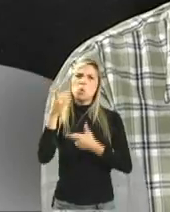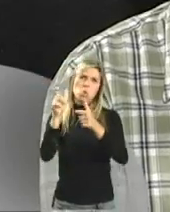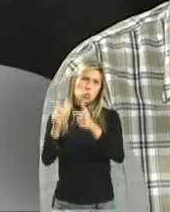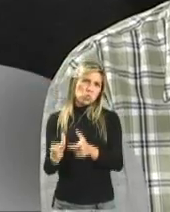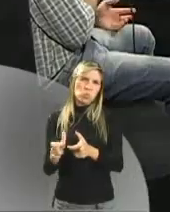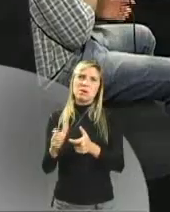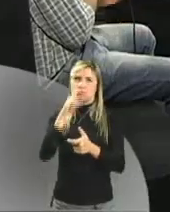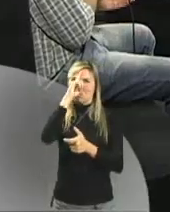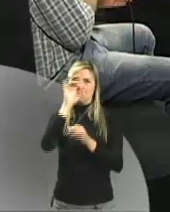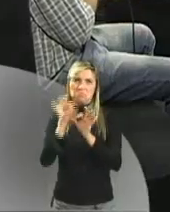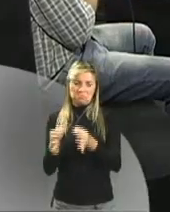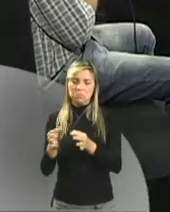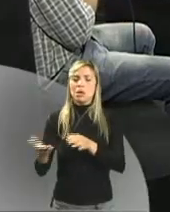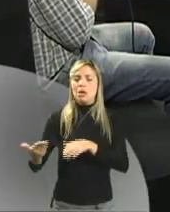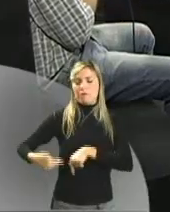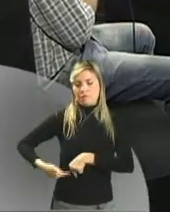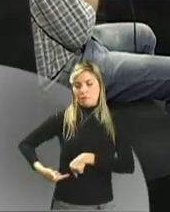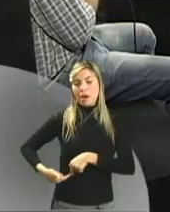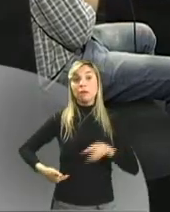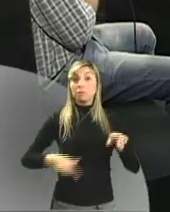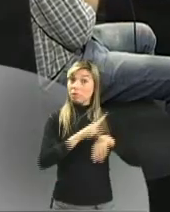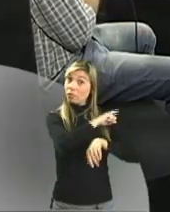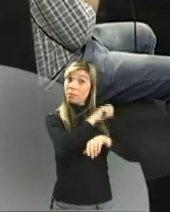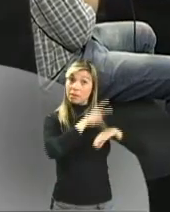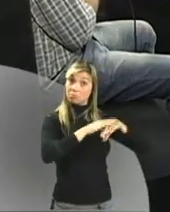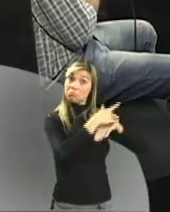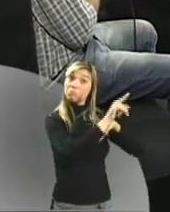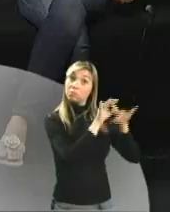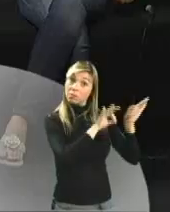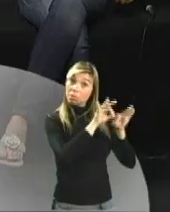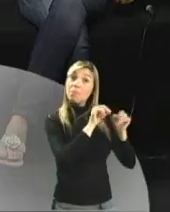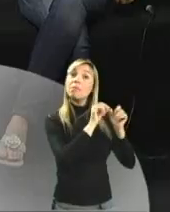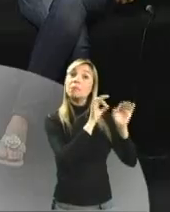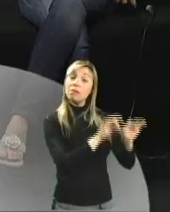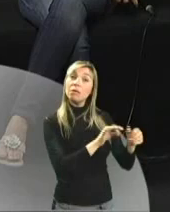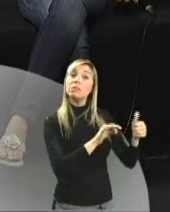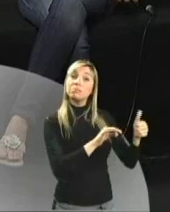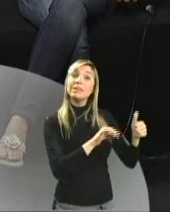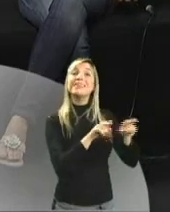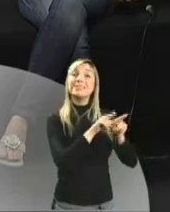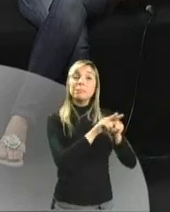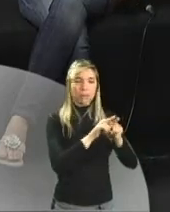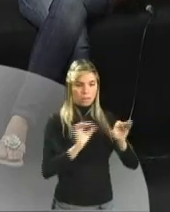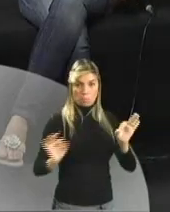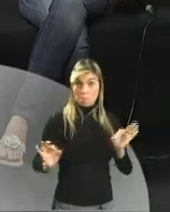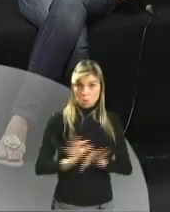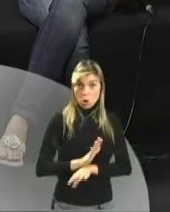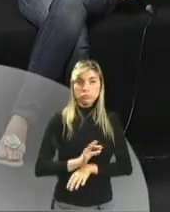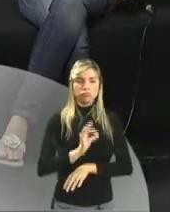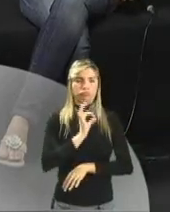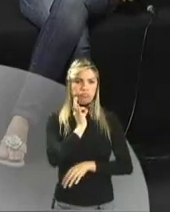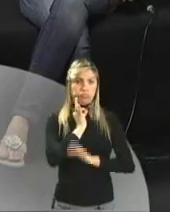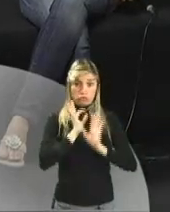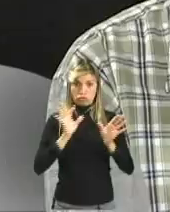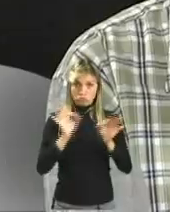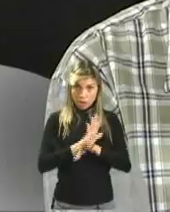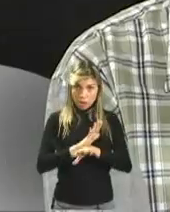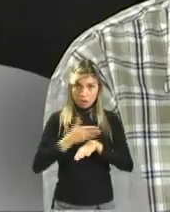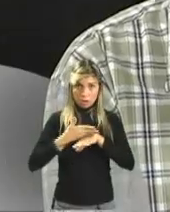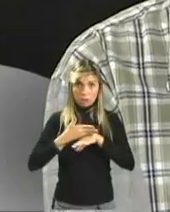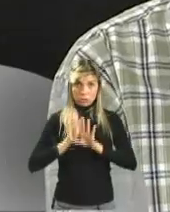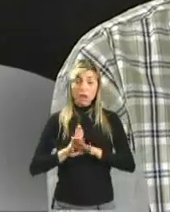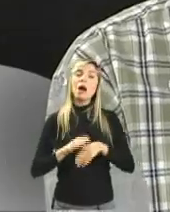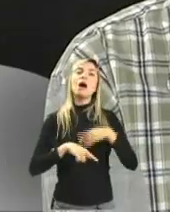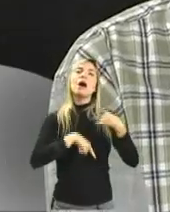possa fazer a melhor adaptação desse paciente, a melhor adaptação desse usuário